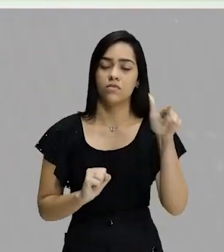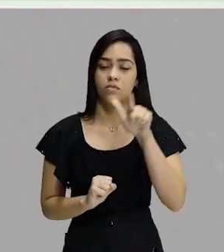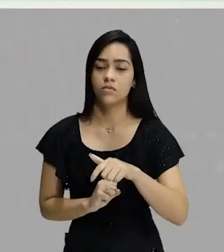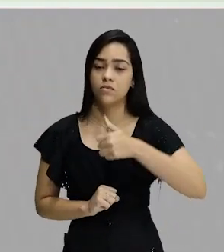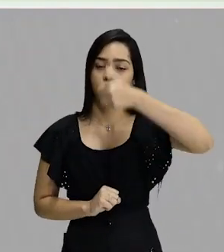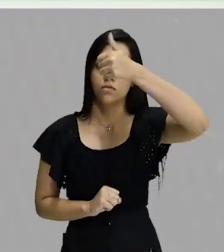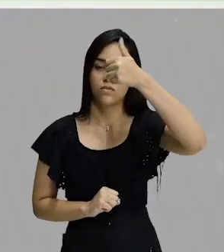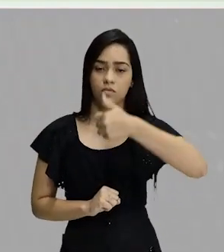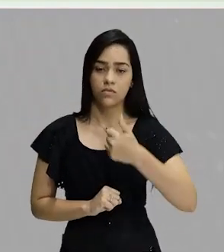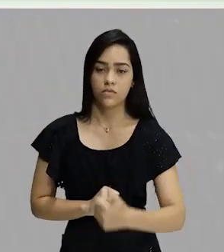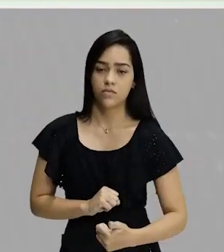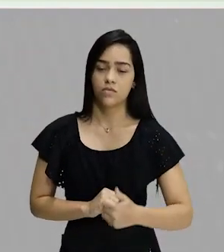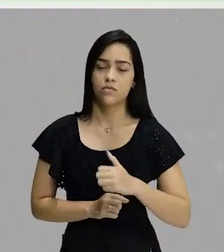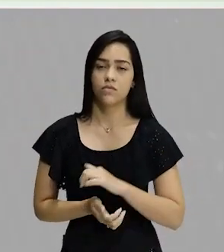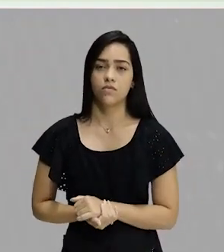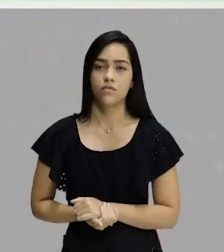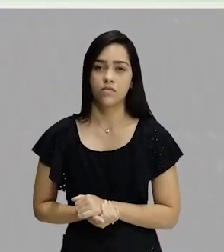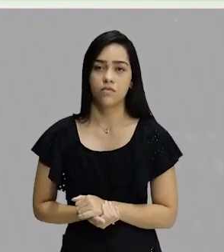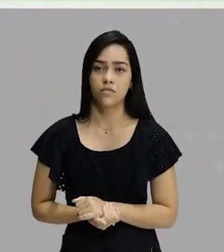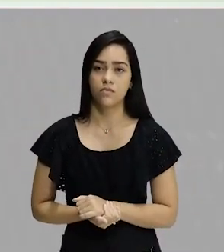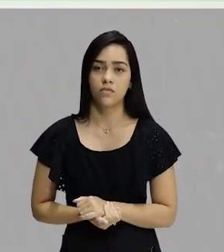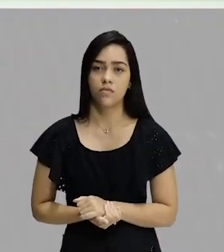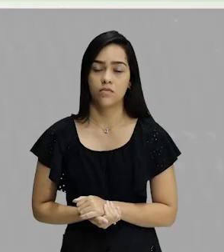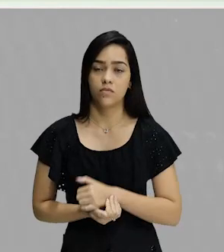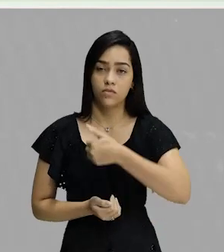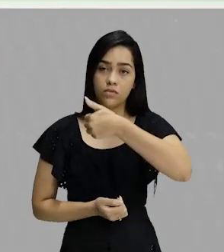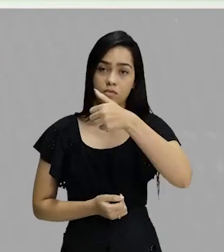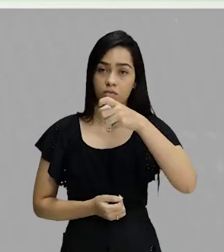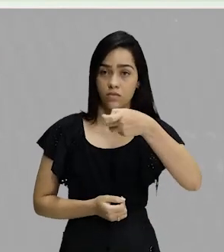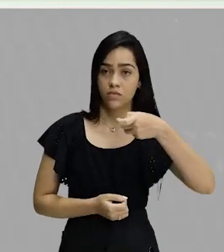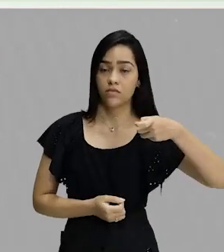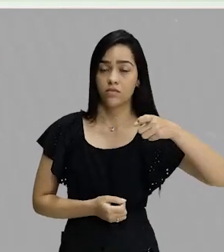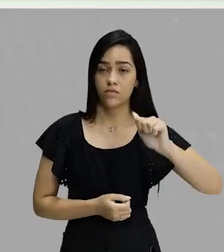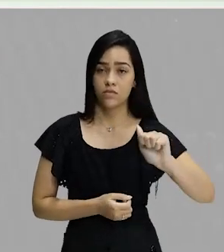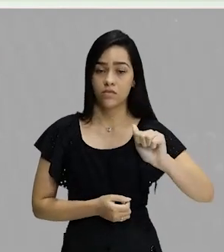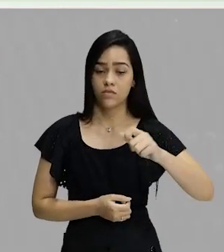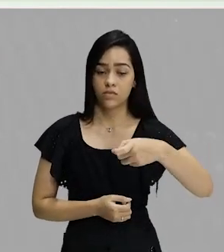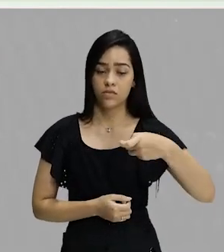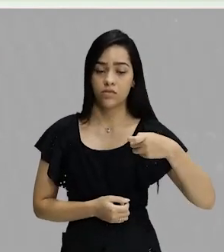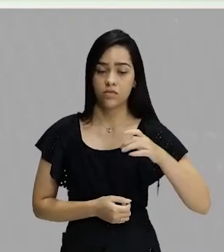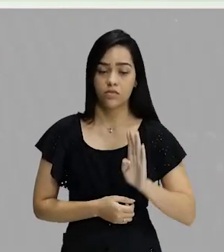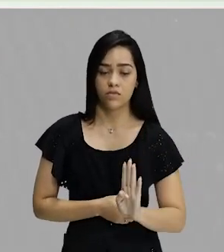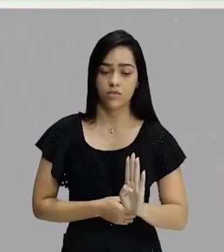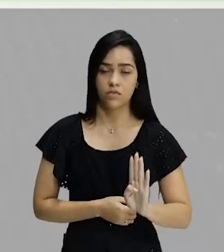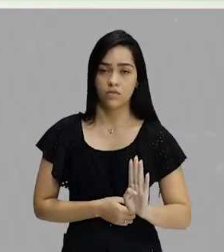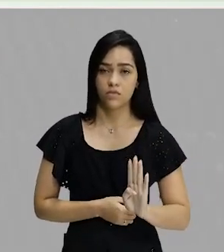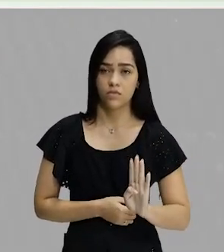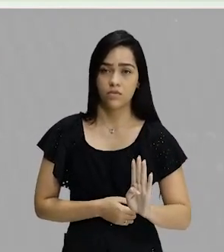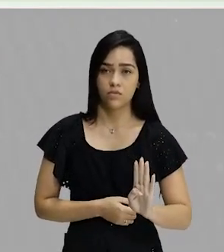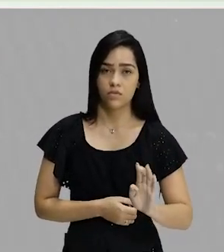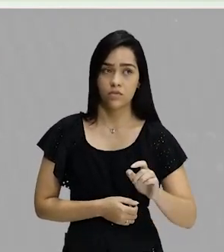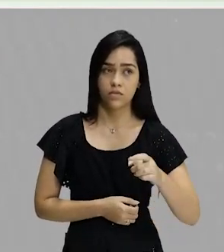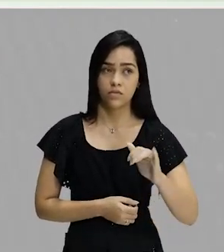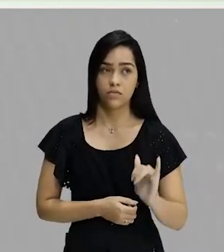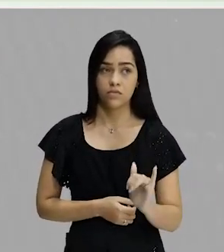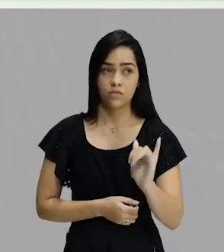primeira e a segunda. Vai ficar x, xa e xb, y,